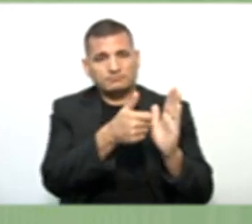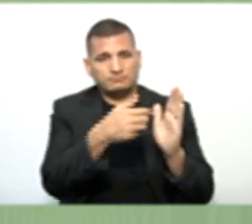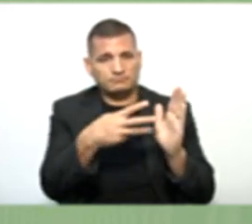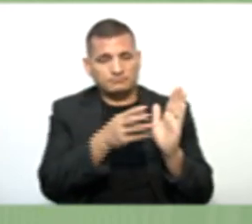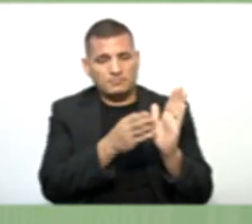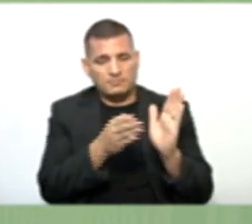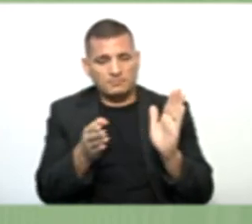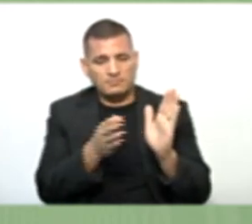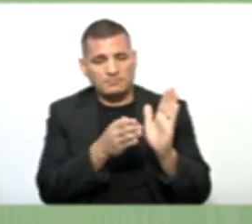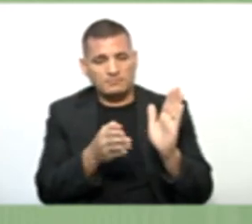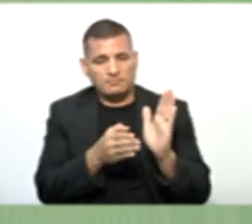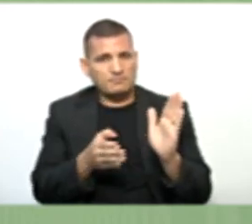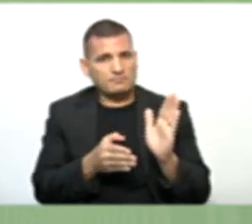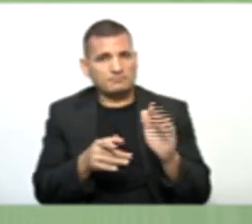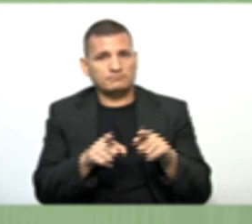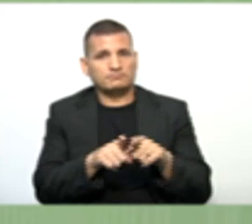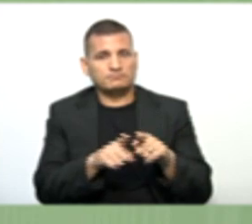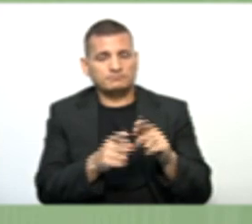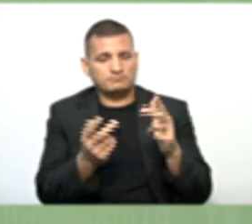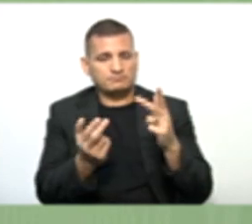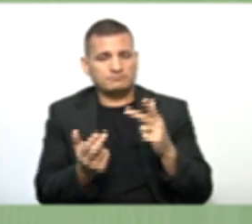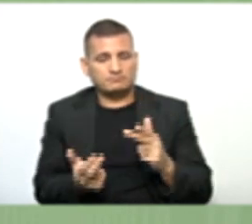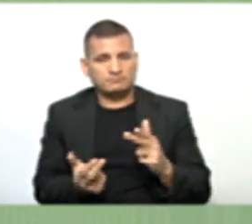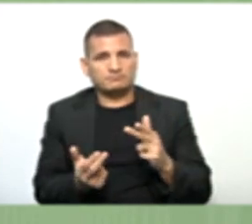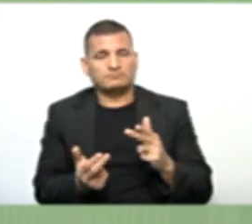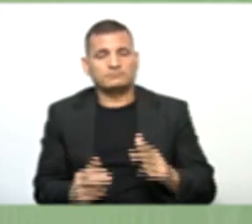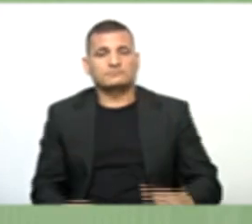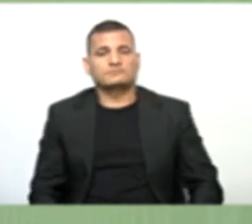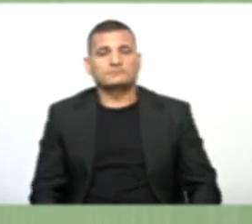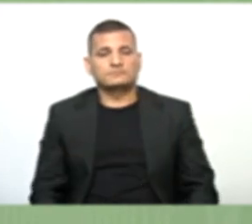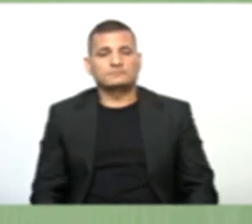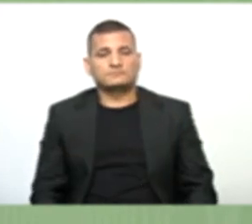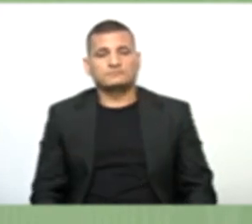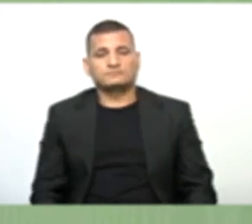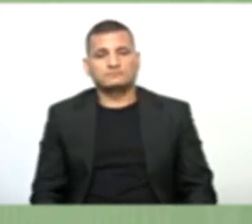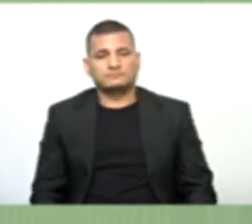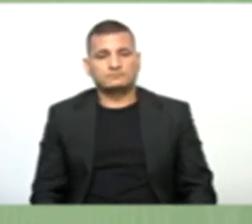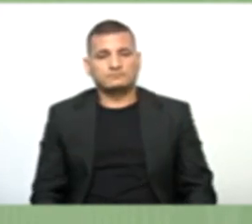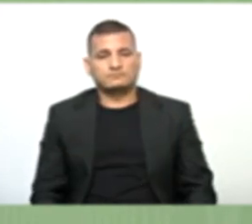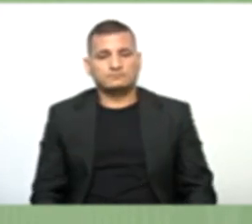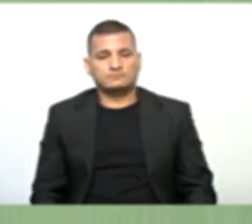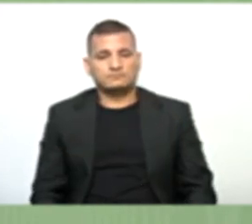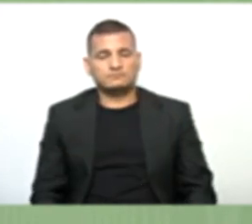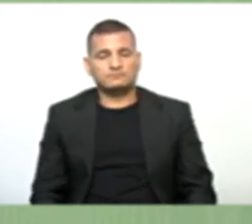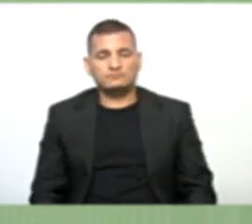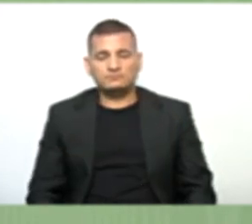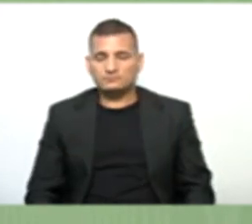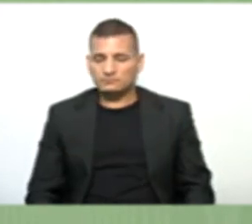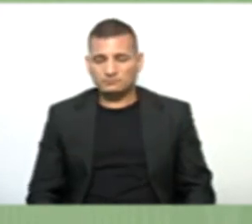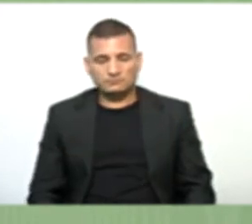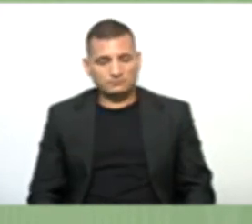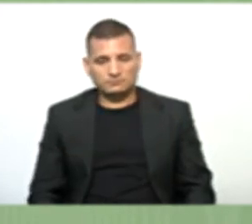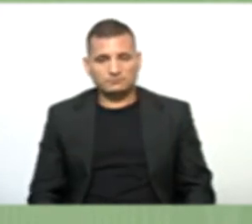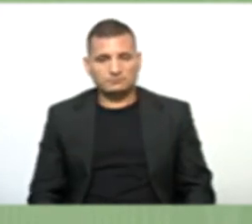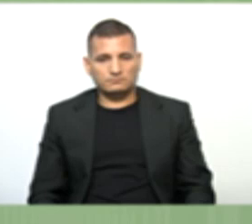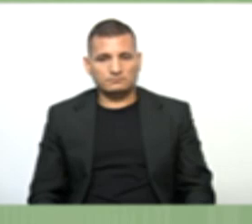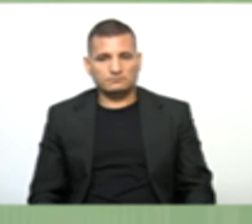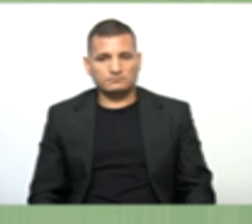cuidado com esse espaçamento aqui desses comandos, certo?